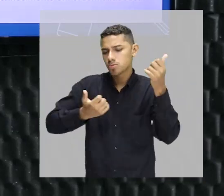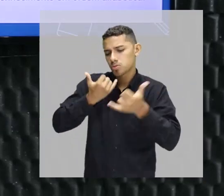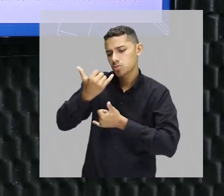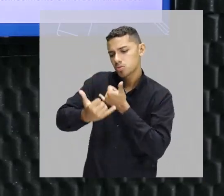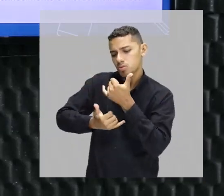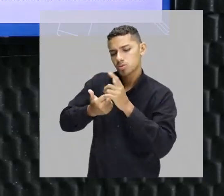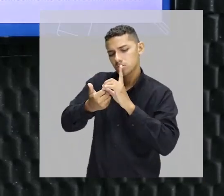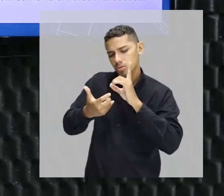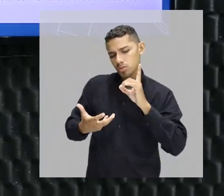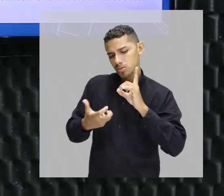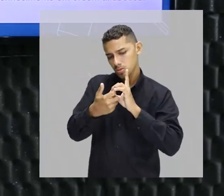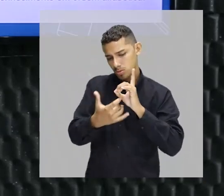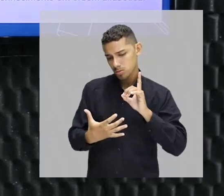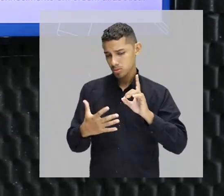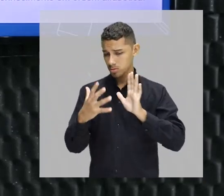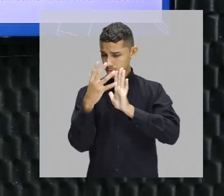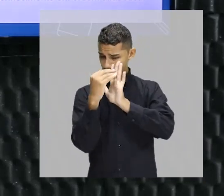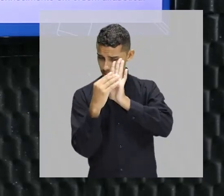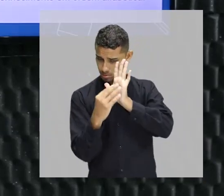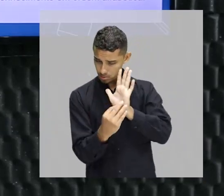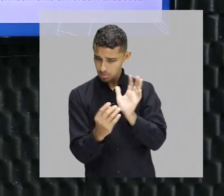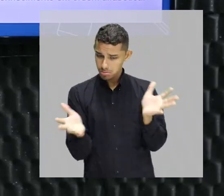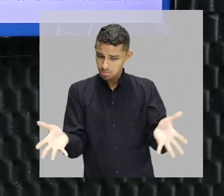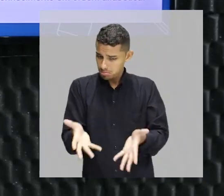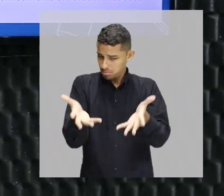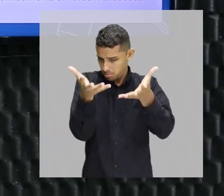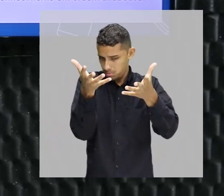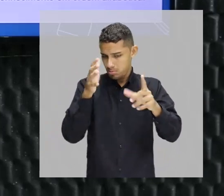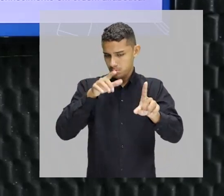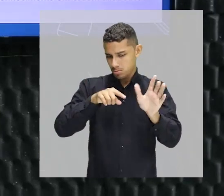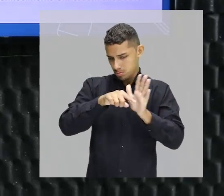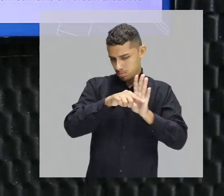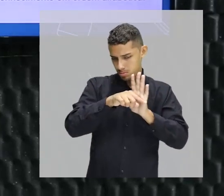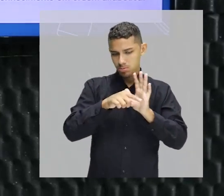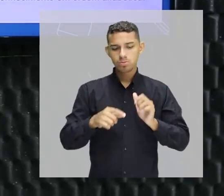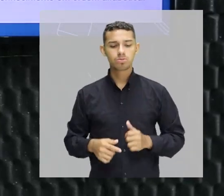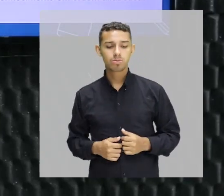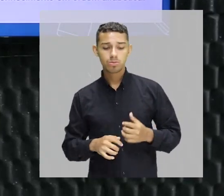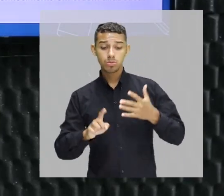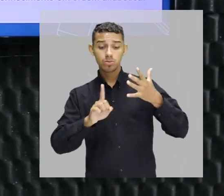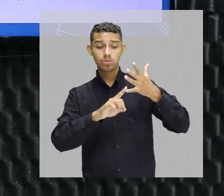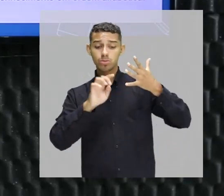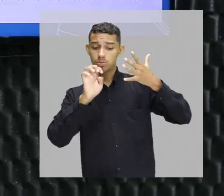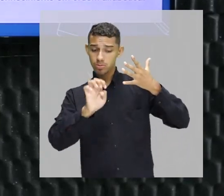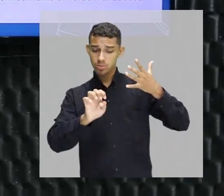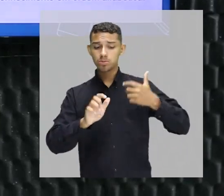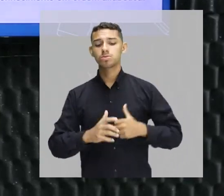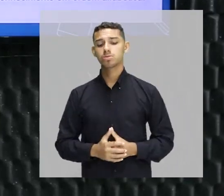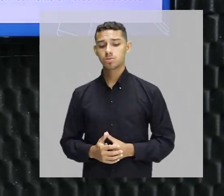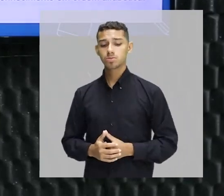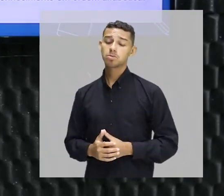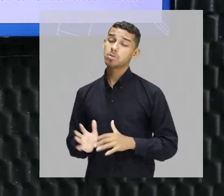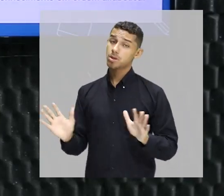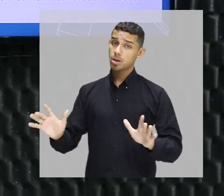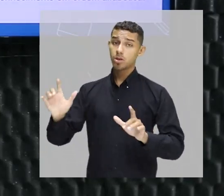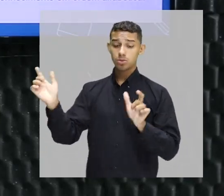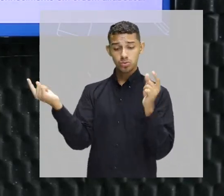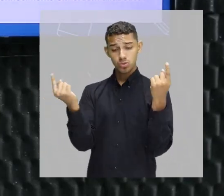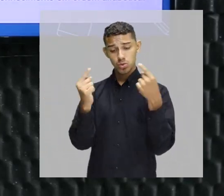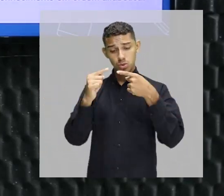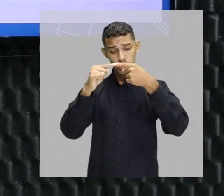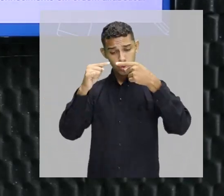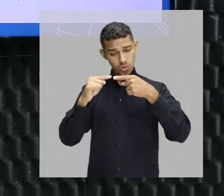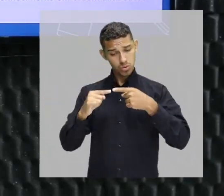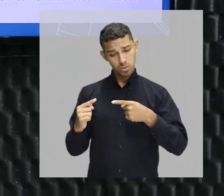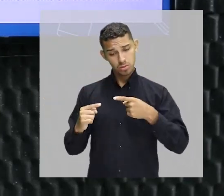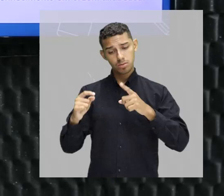com os dados sobre um determinado conteúdo estipulado. Ou letra E, Compilar palavras